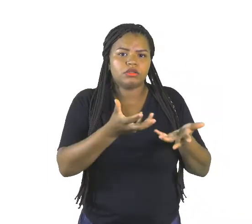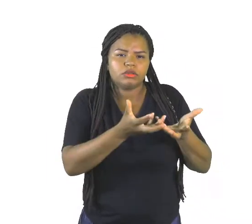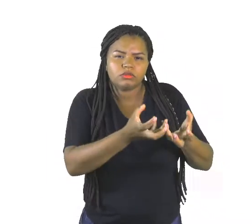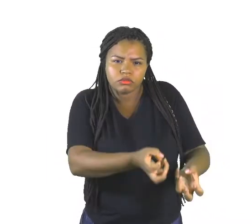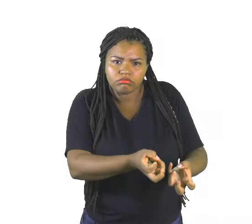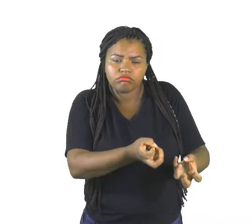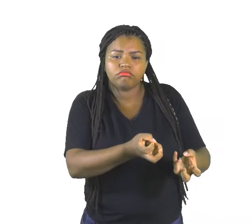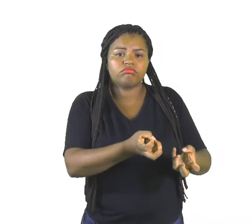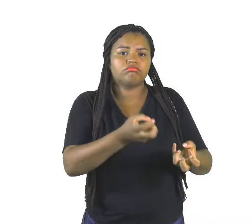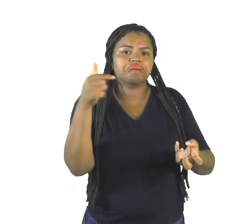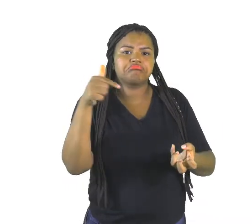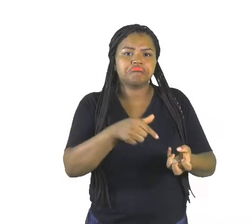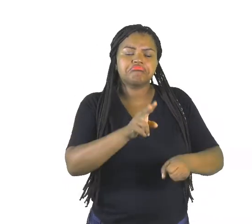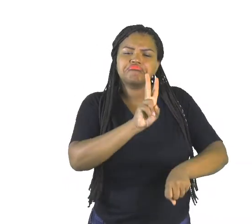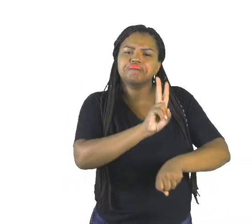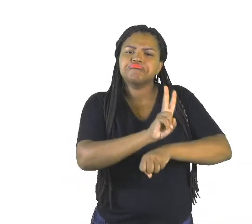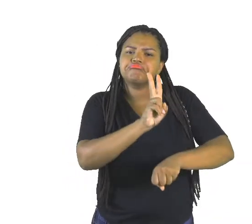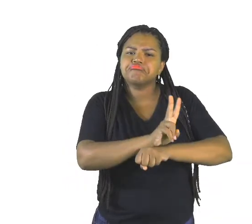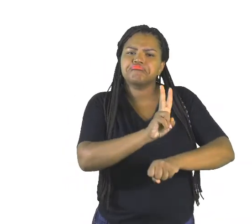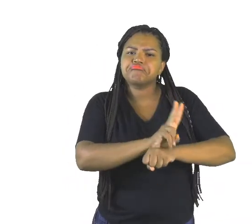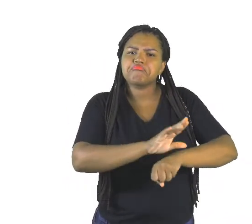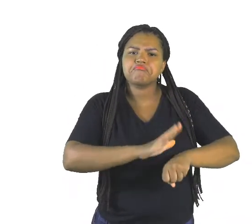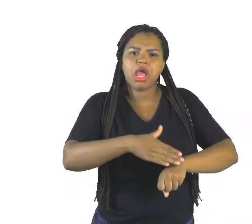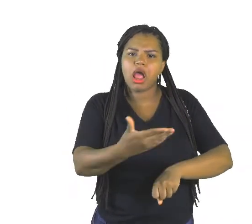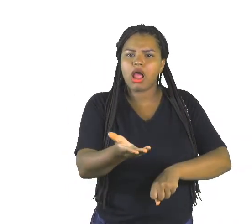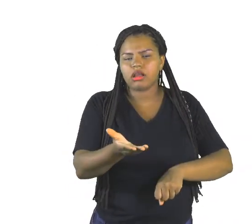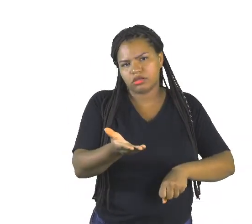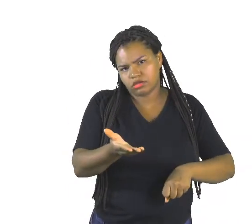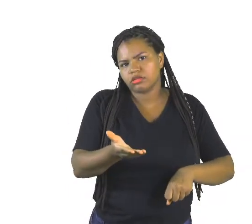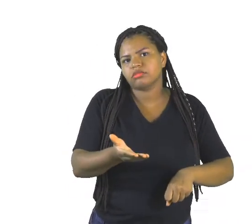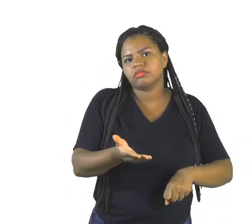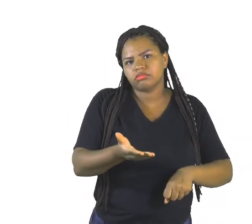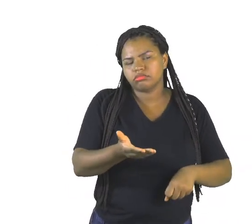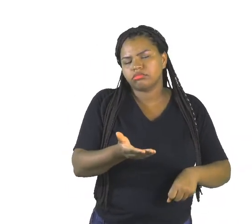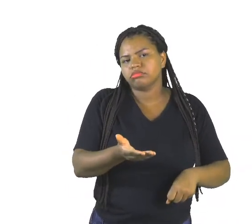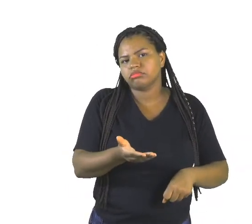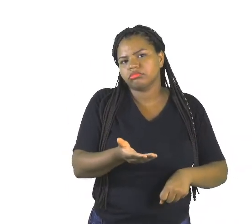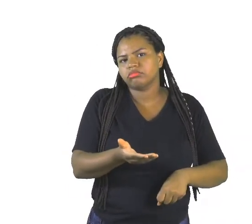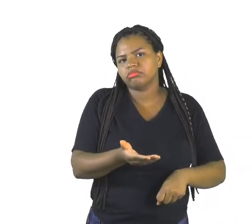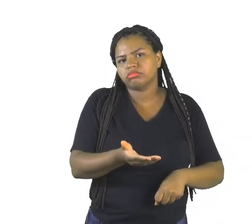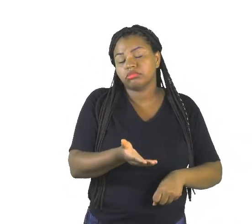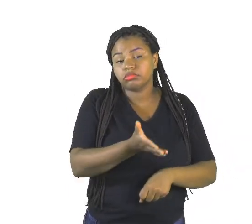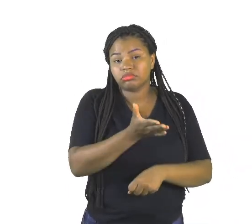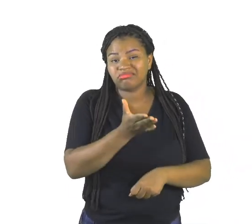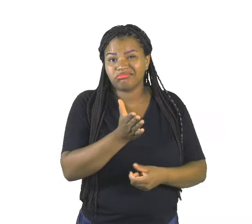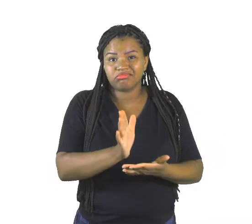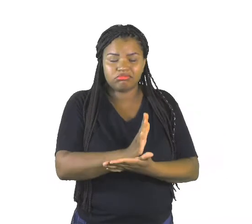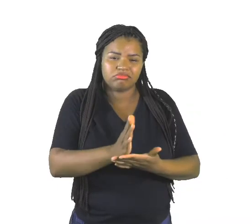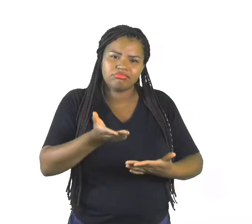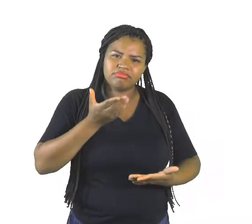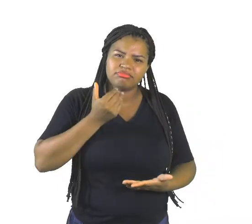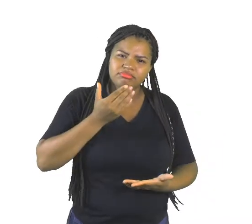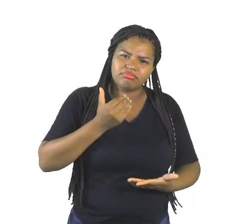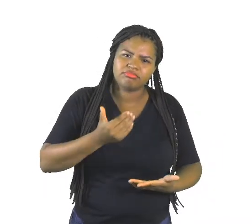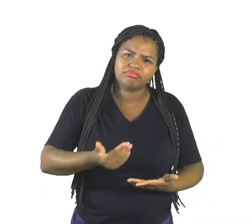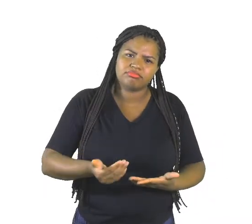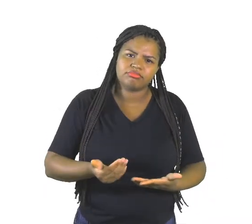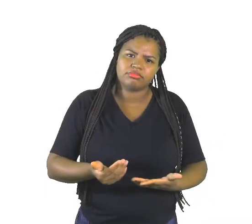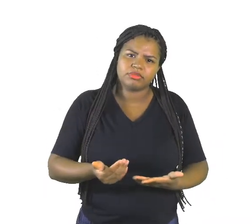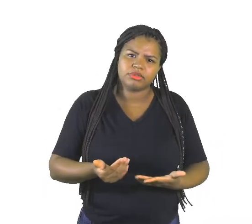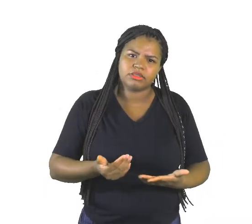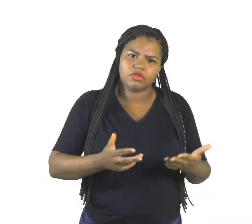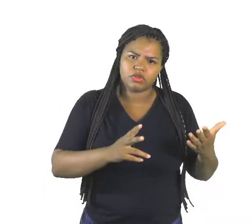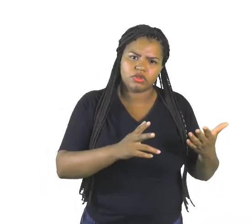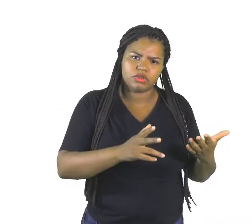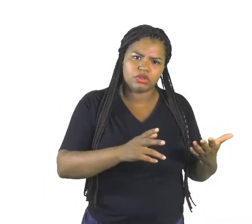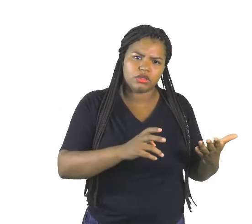assim ele se conserva mais tempo, porque os alimentos, alguns alimentos que sem essa